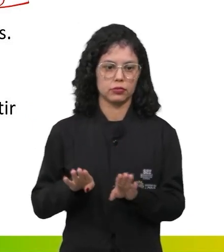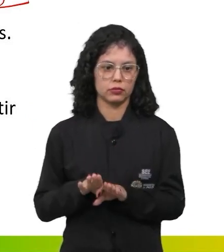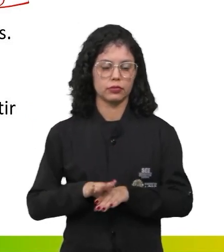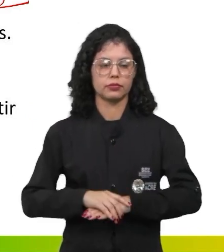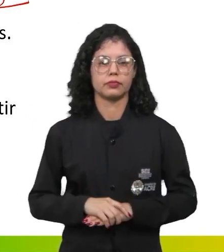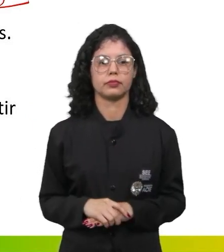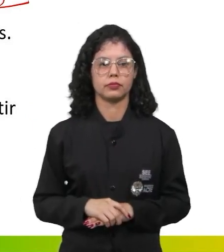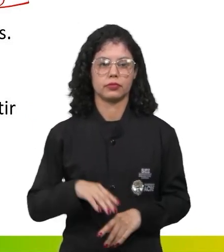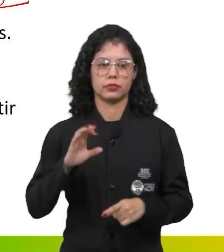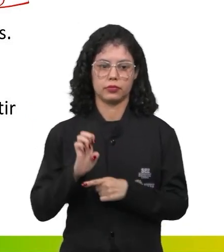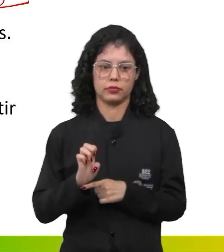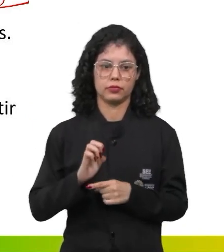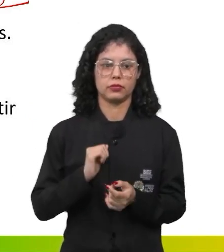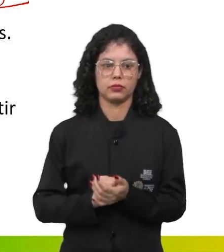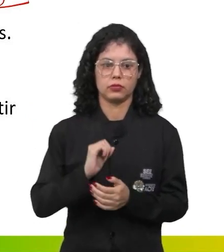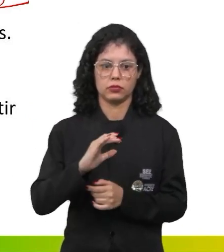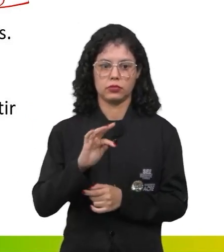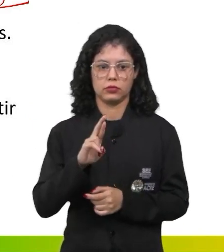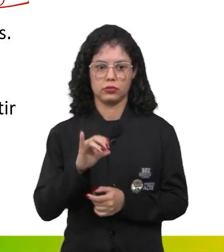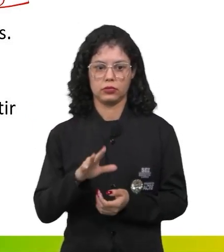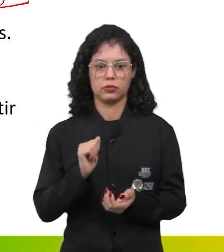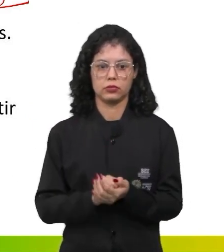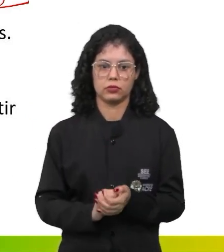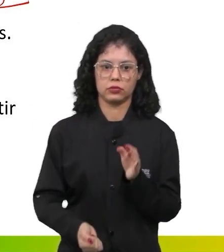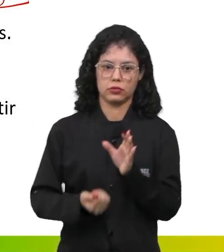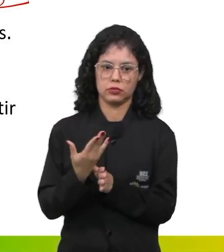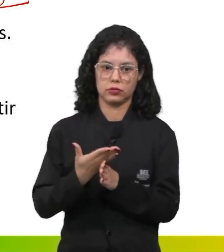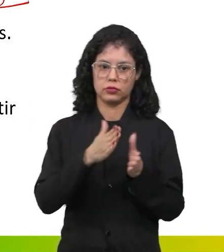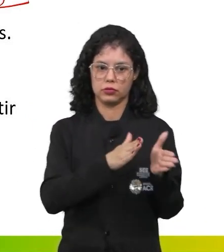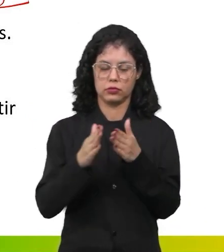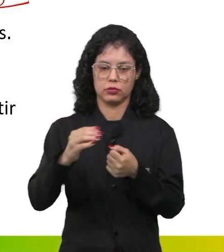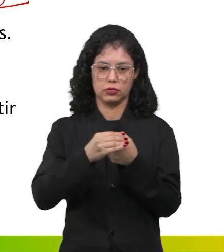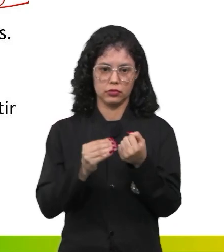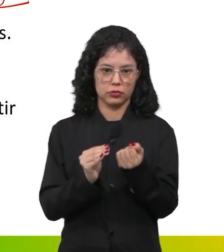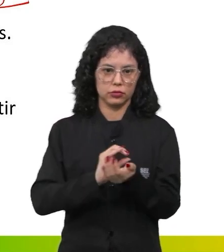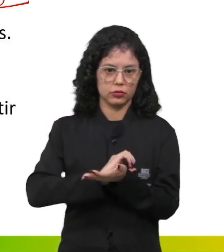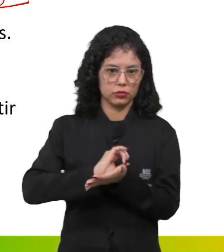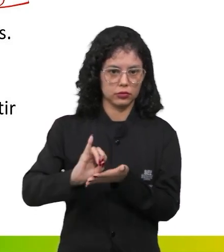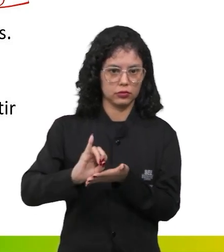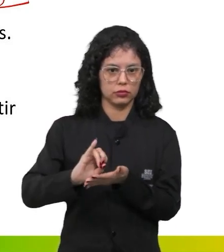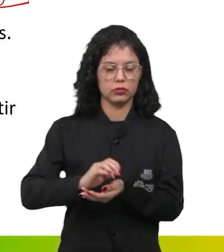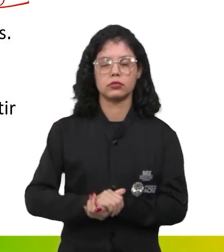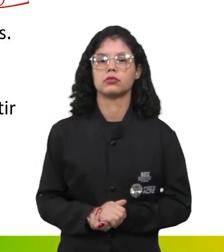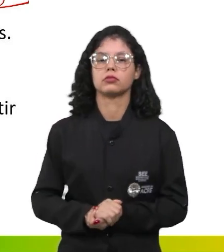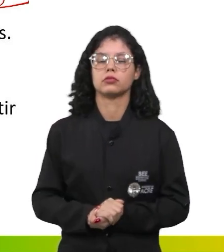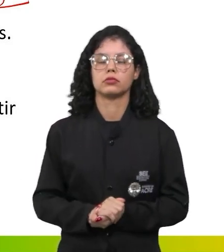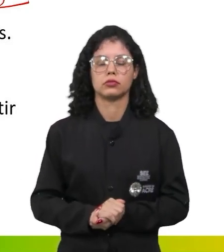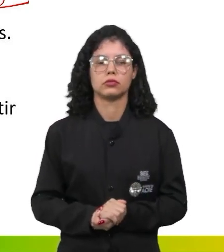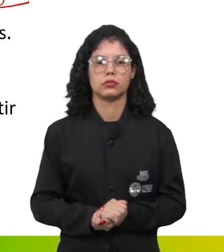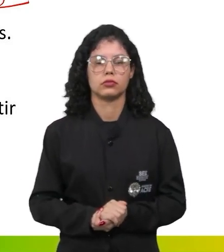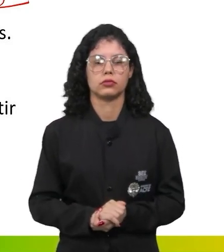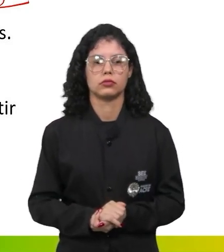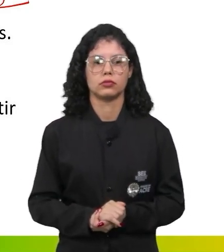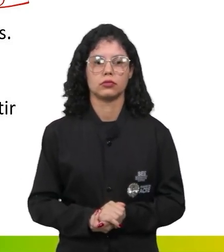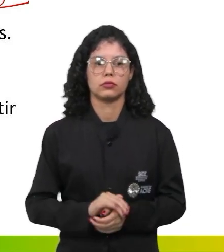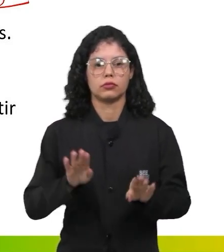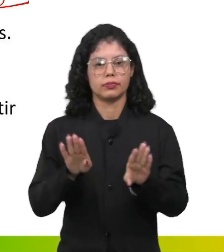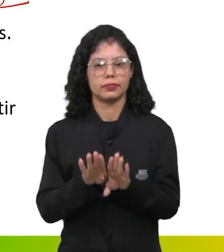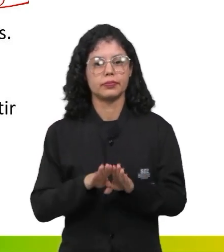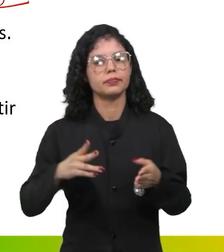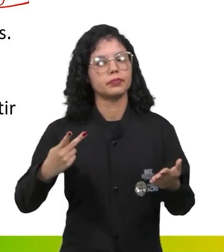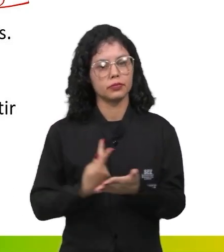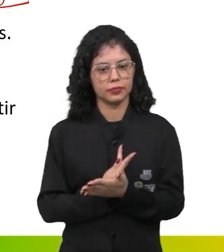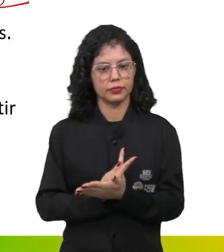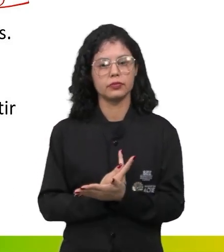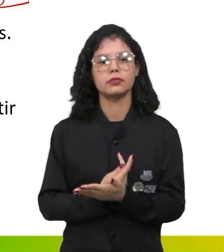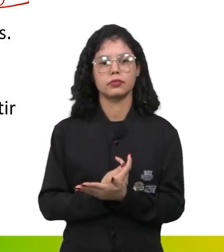errado. Letra E. Coacervados puderam se formar a partir de moléculas inorgânicas. Então, aqui também,